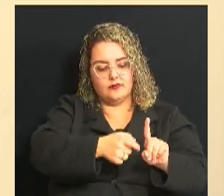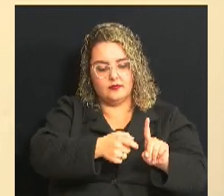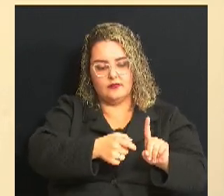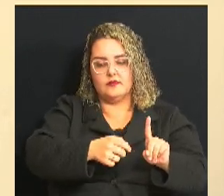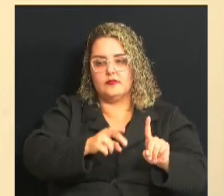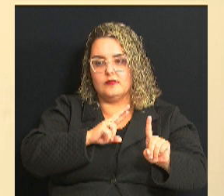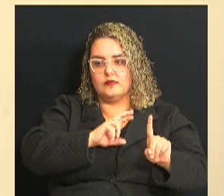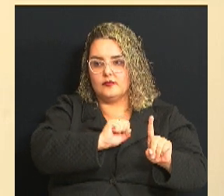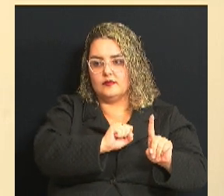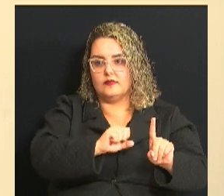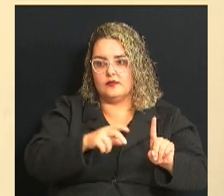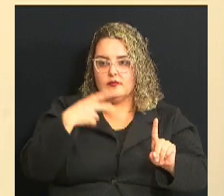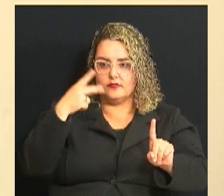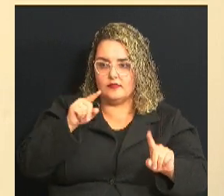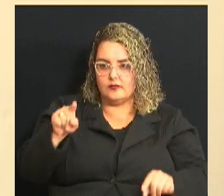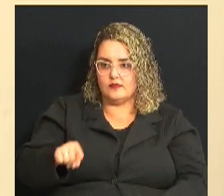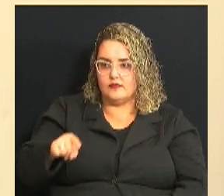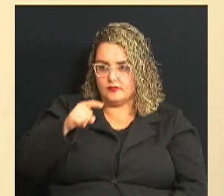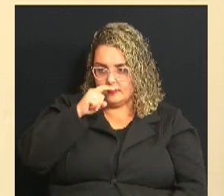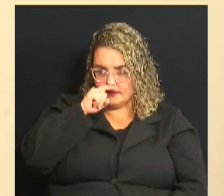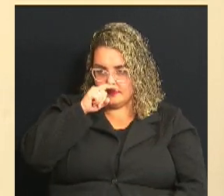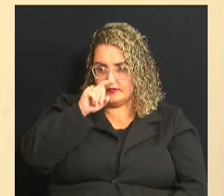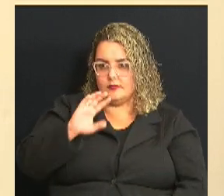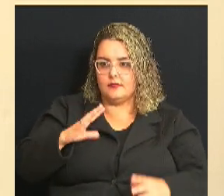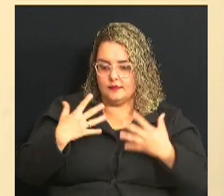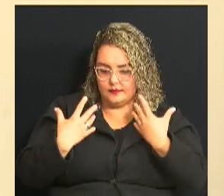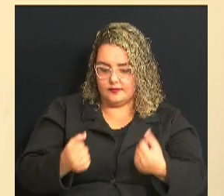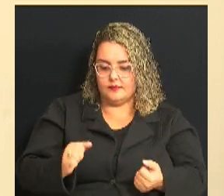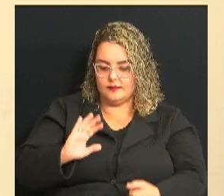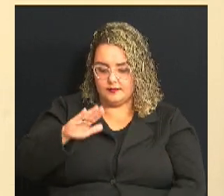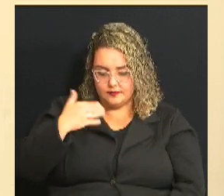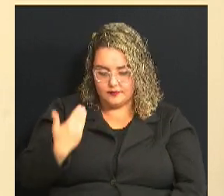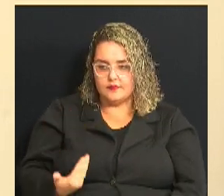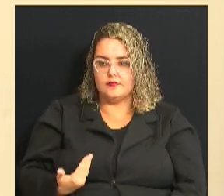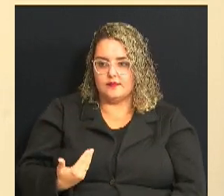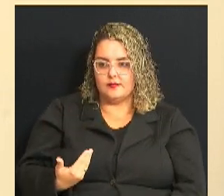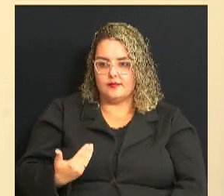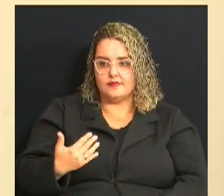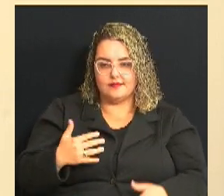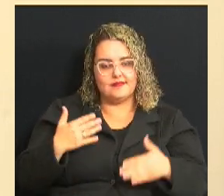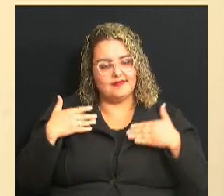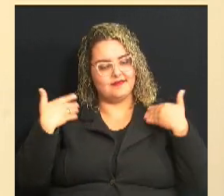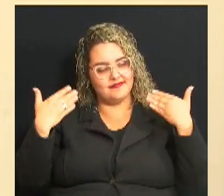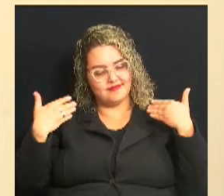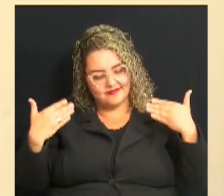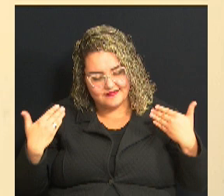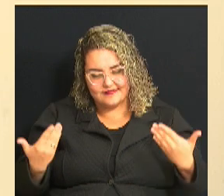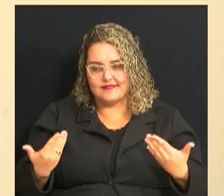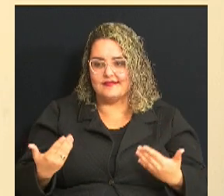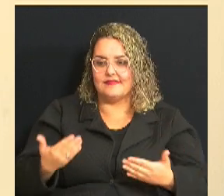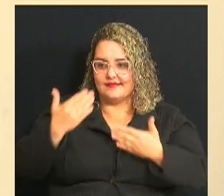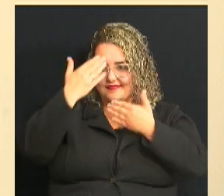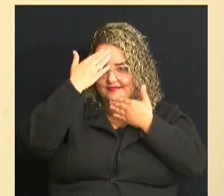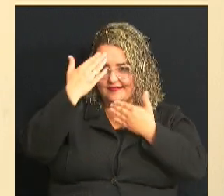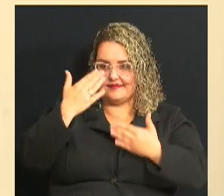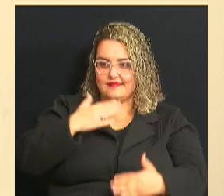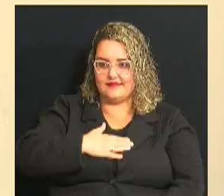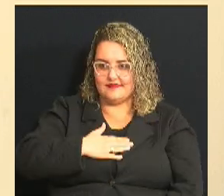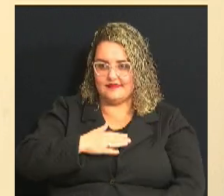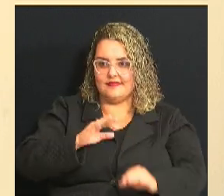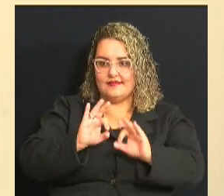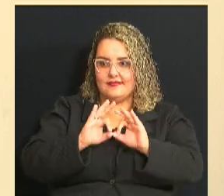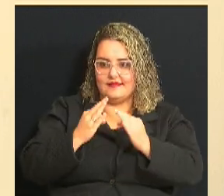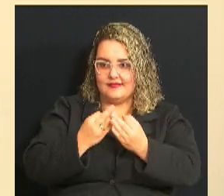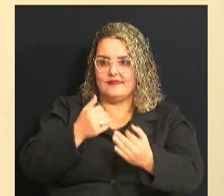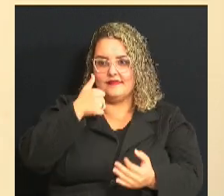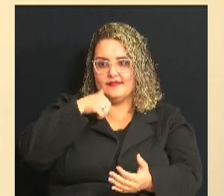do vereador José Carlos, né, por essa homenagem. Fico muito, muito, muito contente. Agradecer também a presença da minha família, da minha esposa, dos